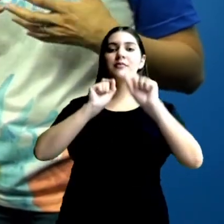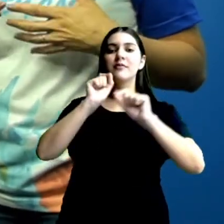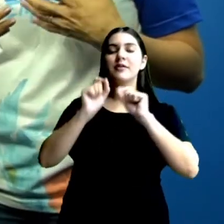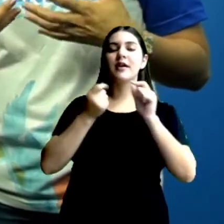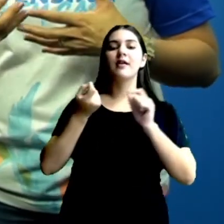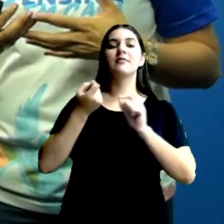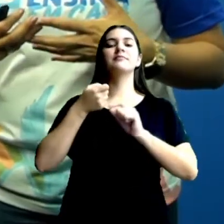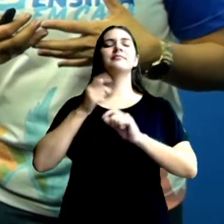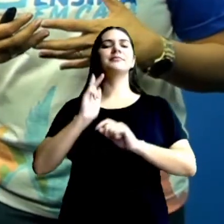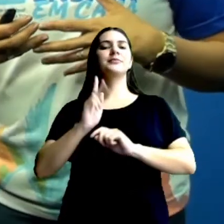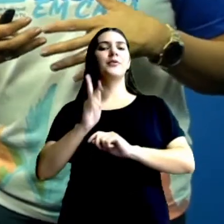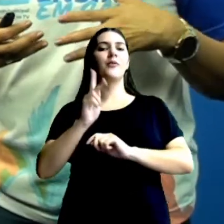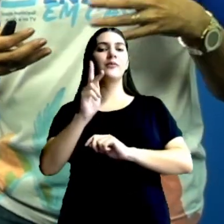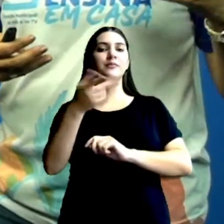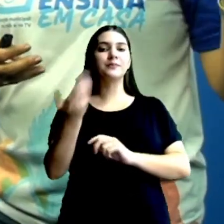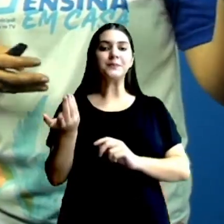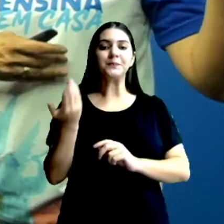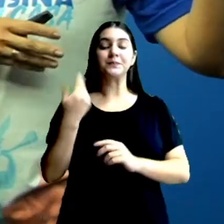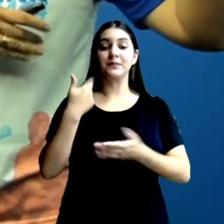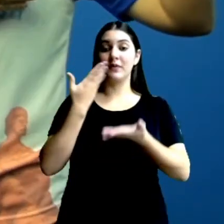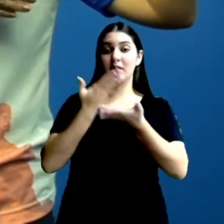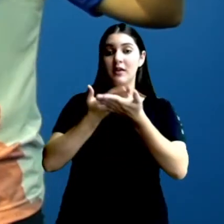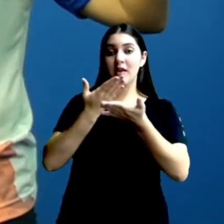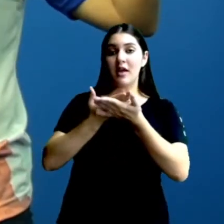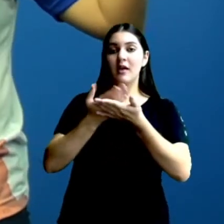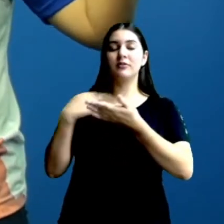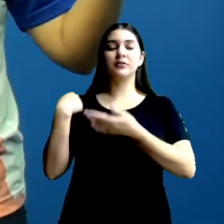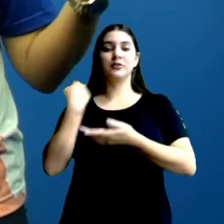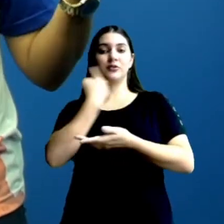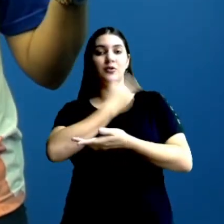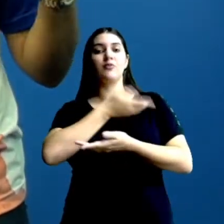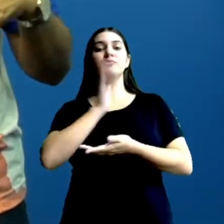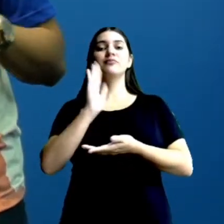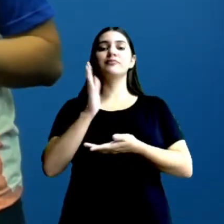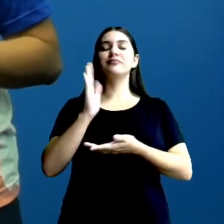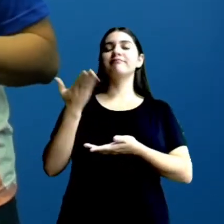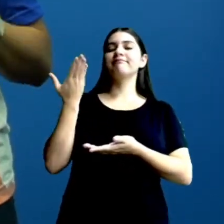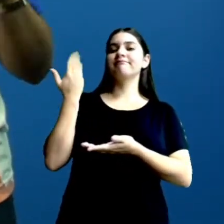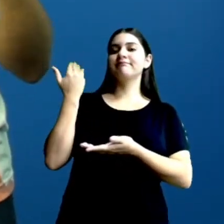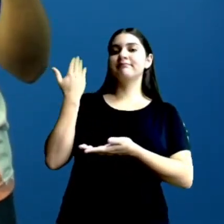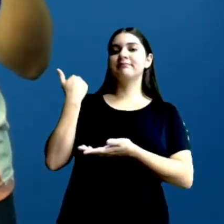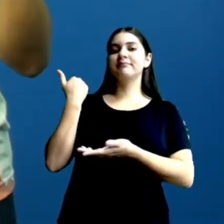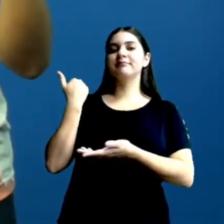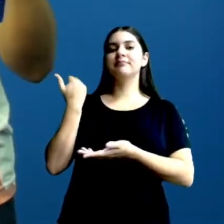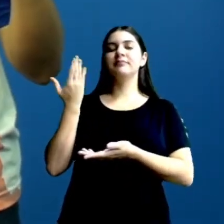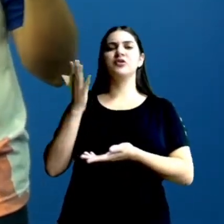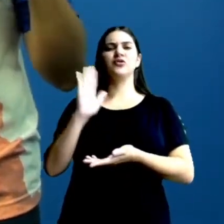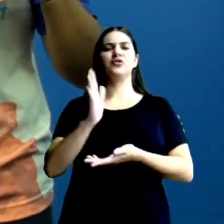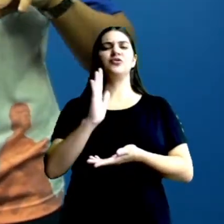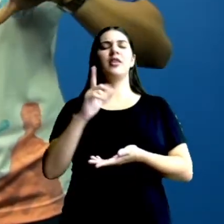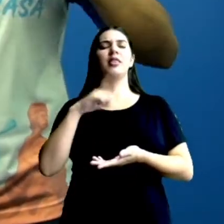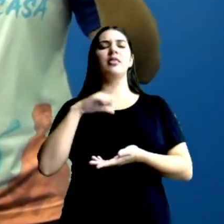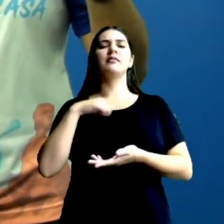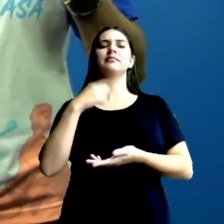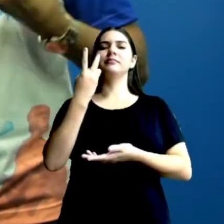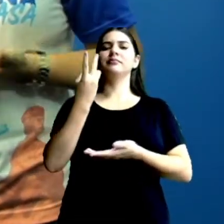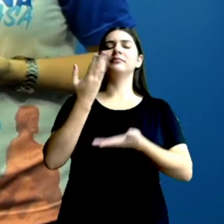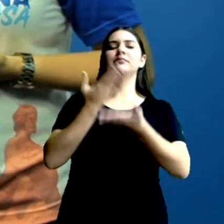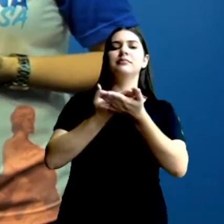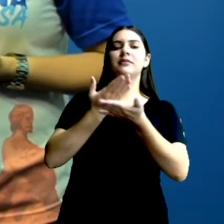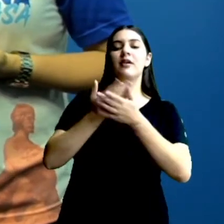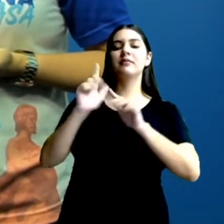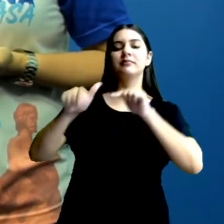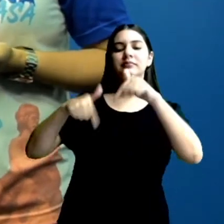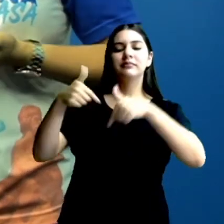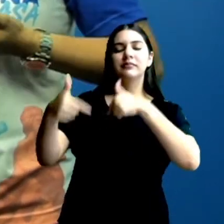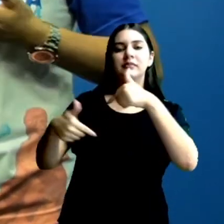uma continuação de aulas que nós tivemos, né? Já tem 2 aulas que